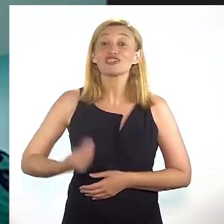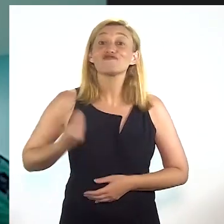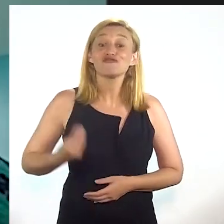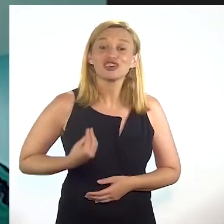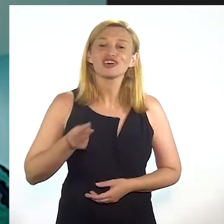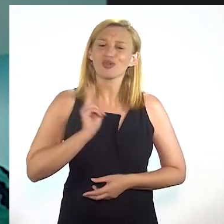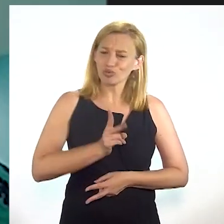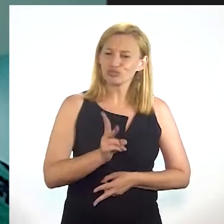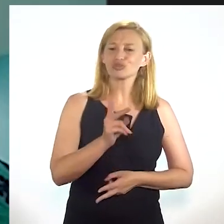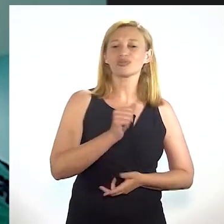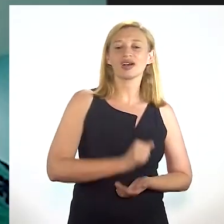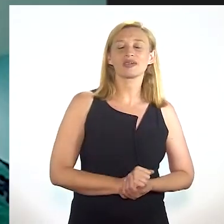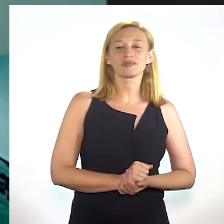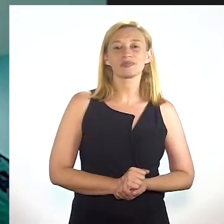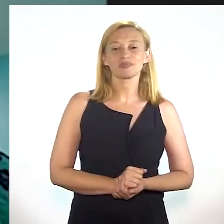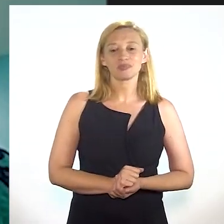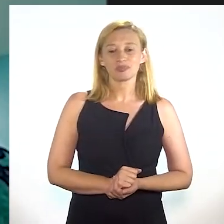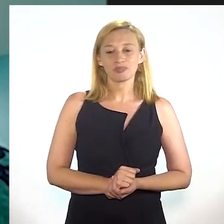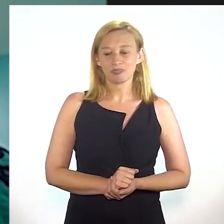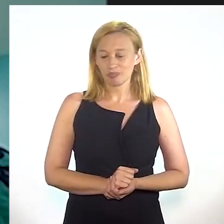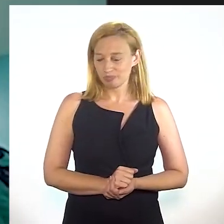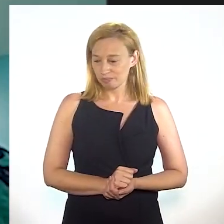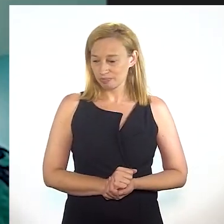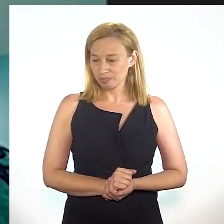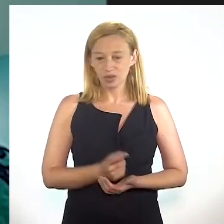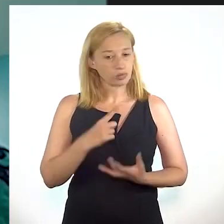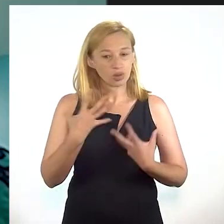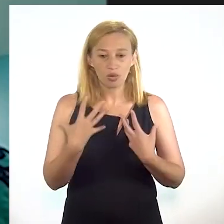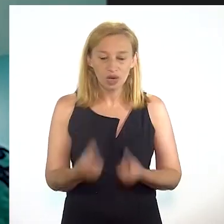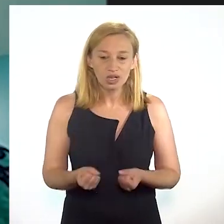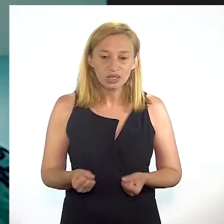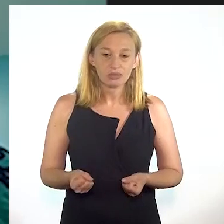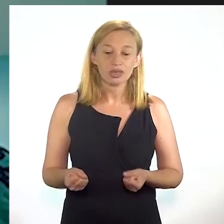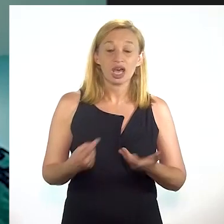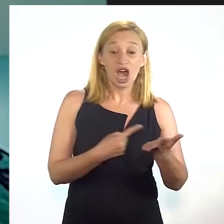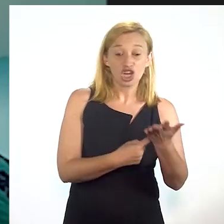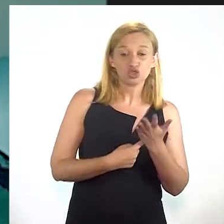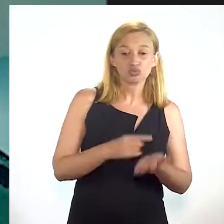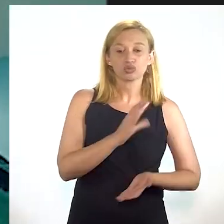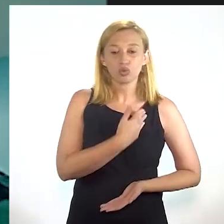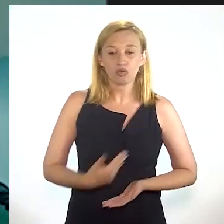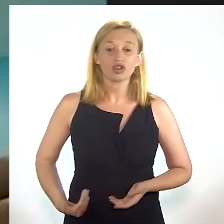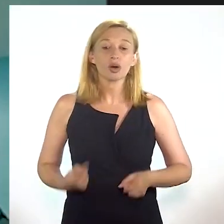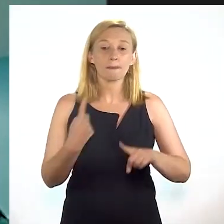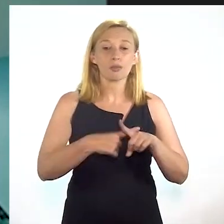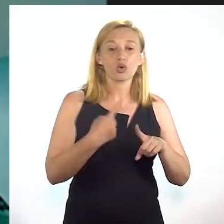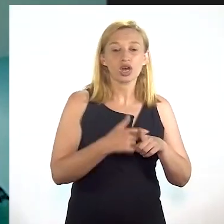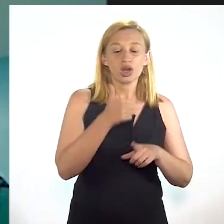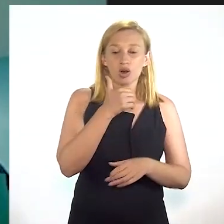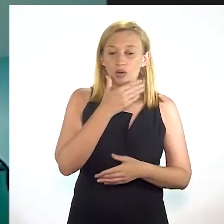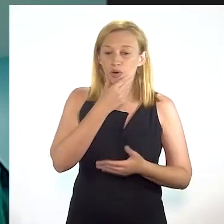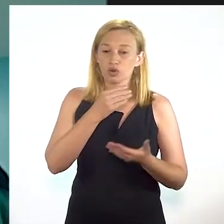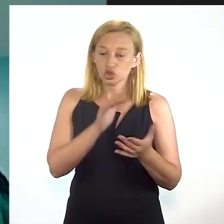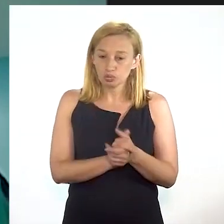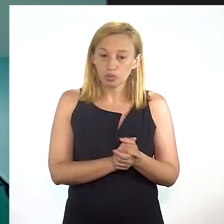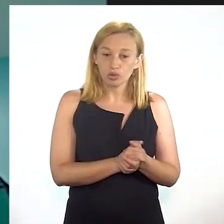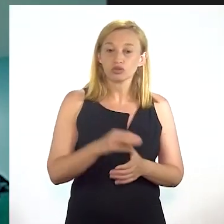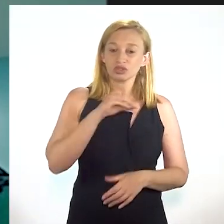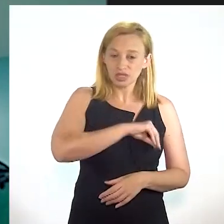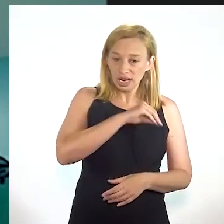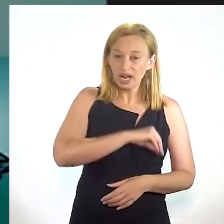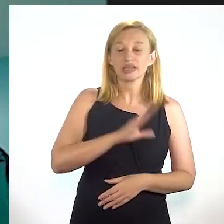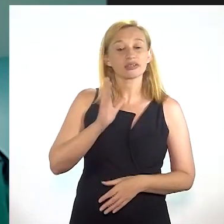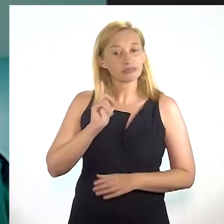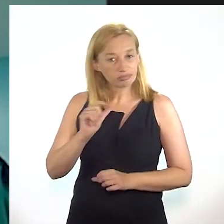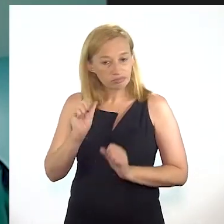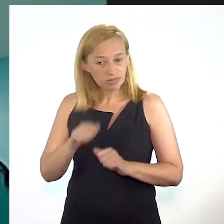esperança viva de que ia continuar. Eu optei por não receber ajuda do governo, porque meu esposo tem um salário que dá